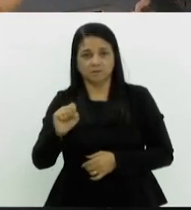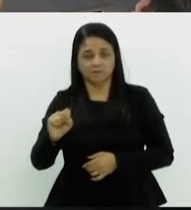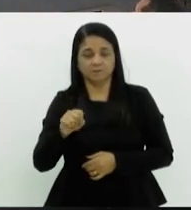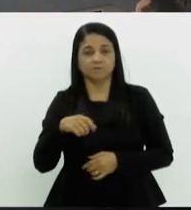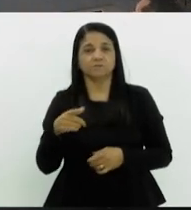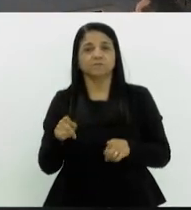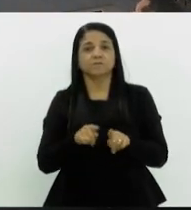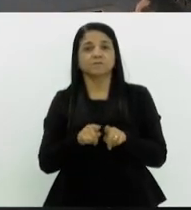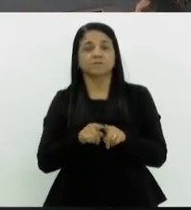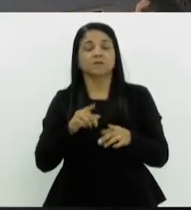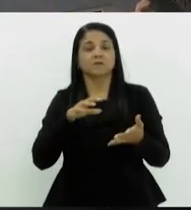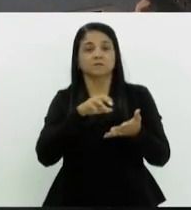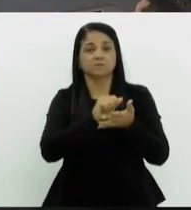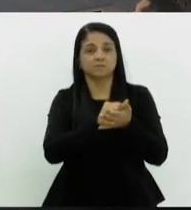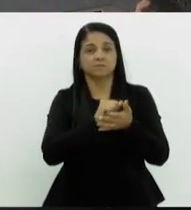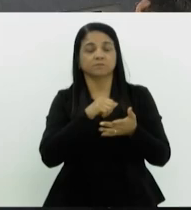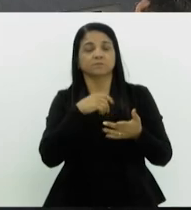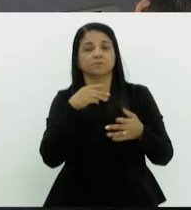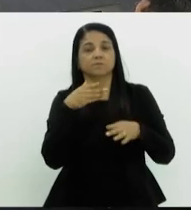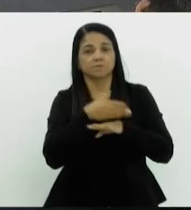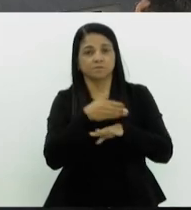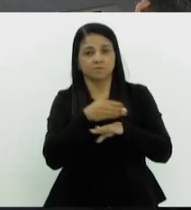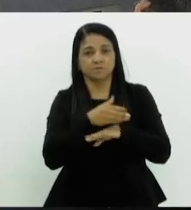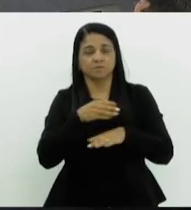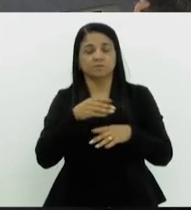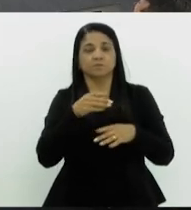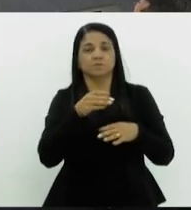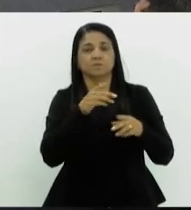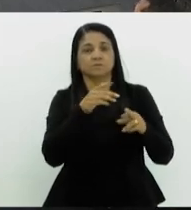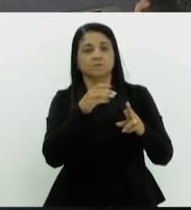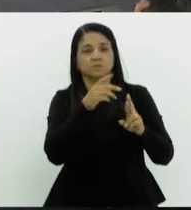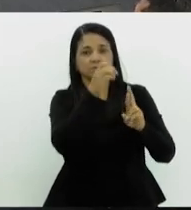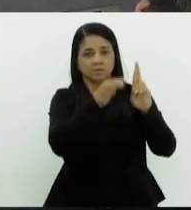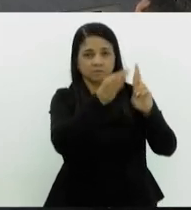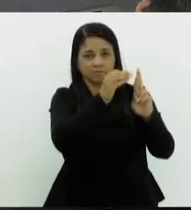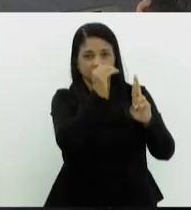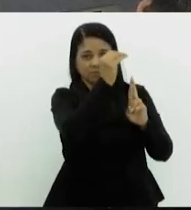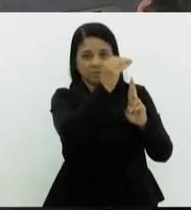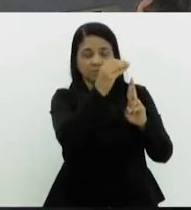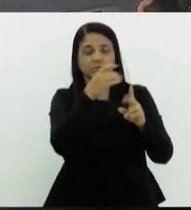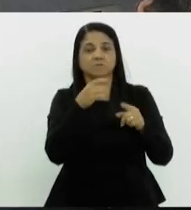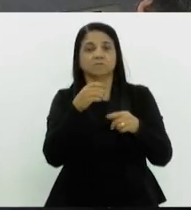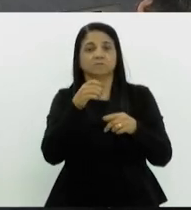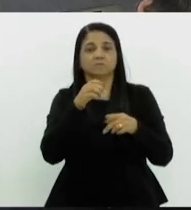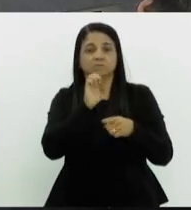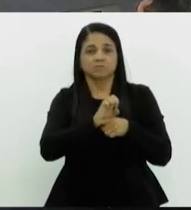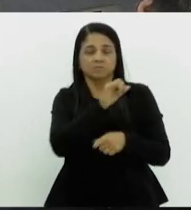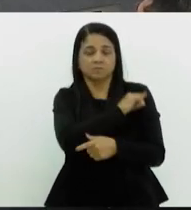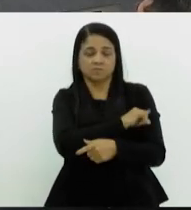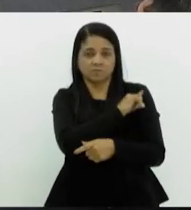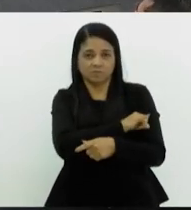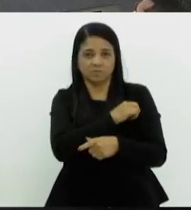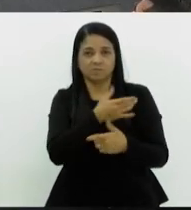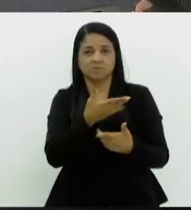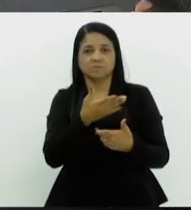Registrar também a presença do desembargador do Tribunal de Justiça do Estado do Rio de Janeiro, doutor Agostinho de Teixeira.